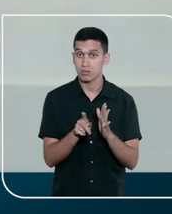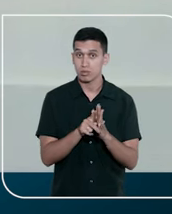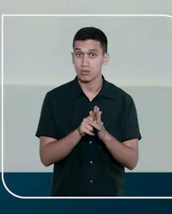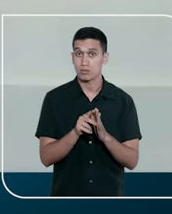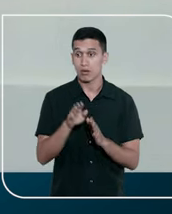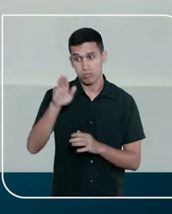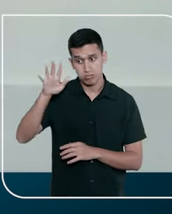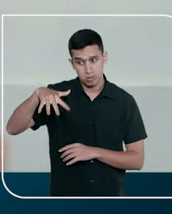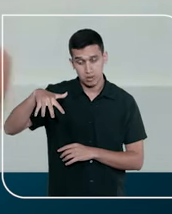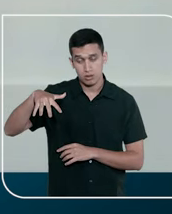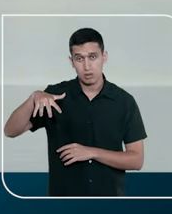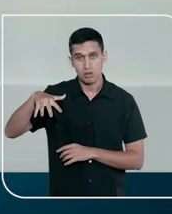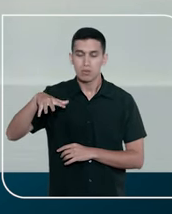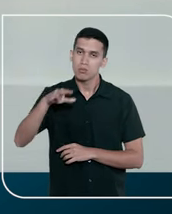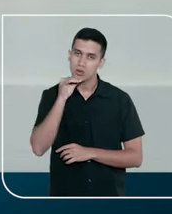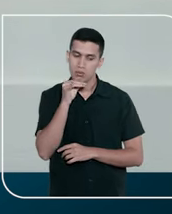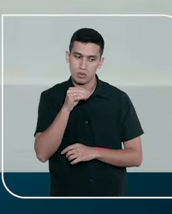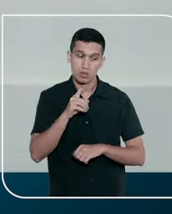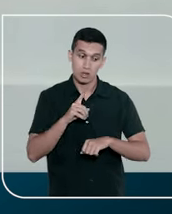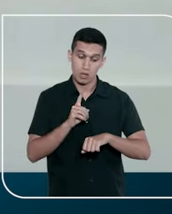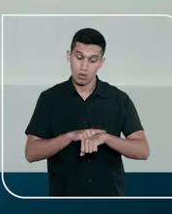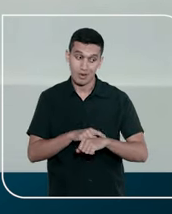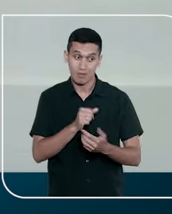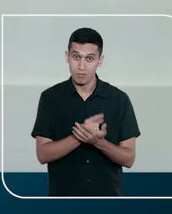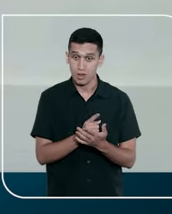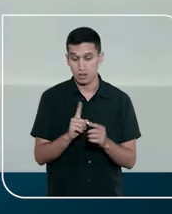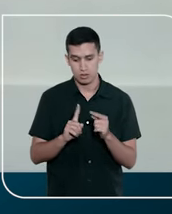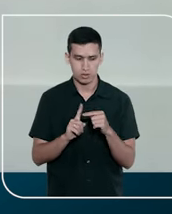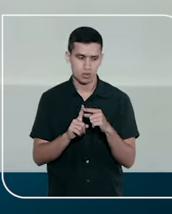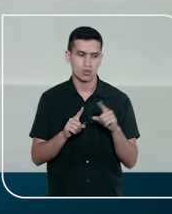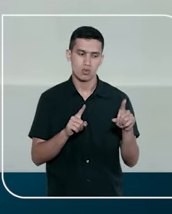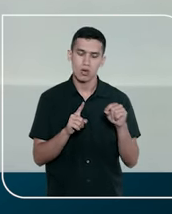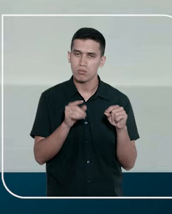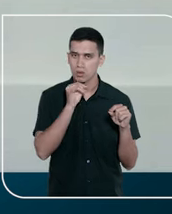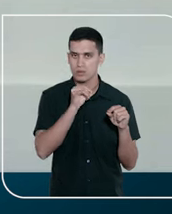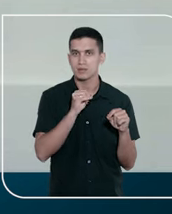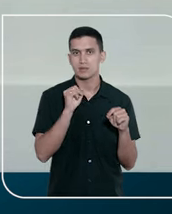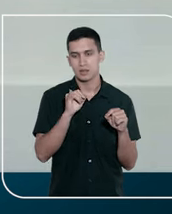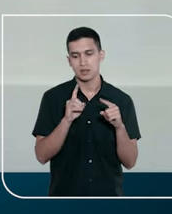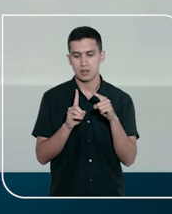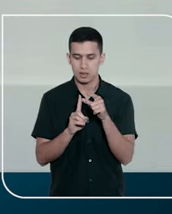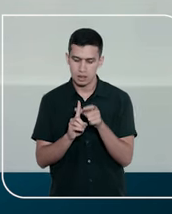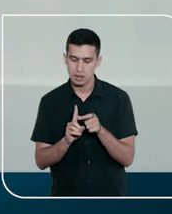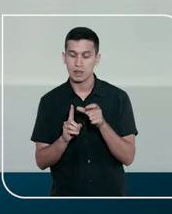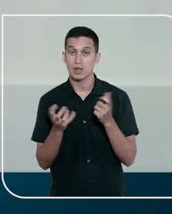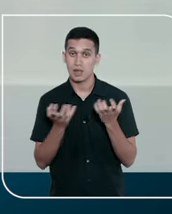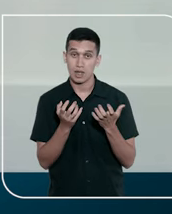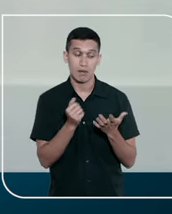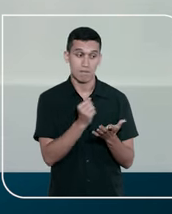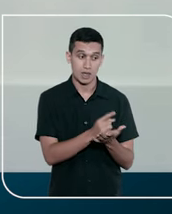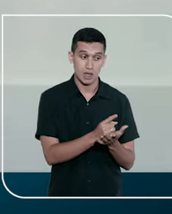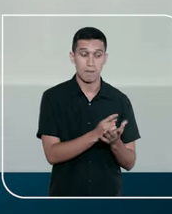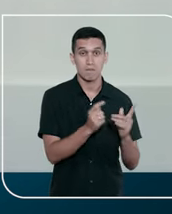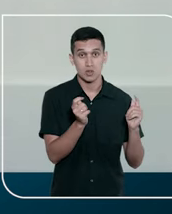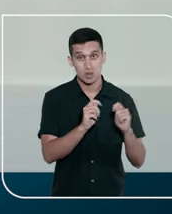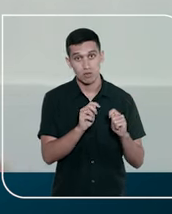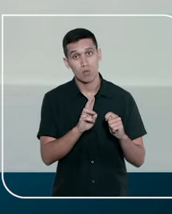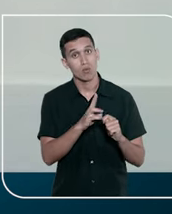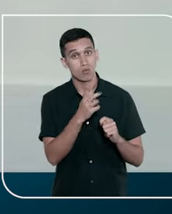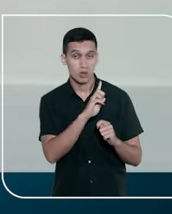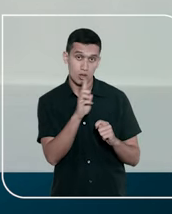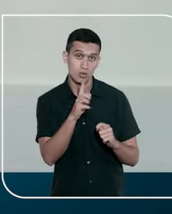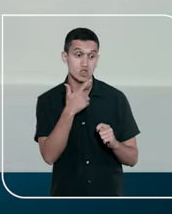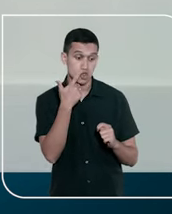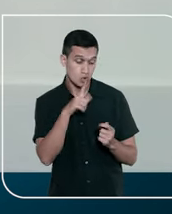o passageiro escolhe que tipo de passagem ele quer, se ele quer uma passagem com direito ou não à remarcação gratuita, ou